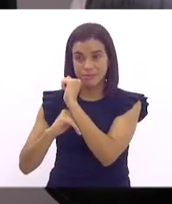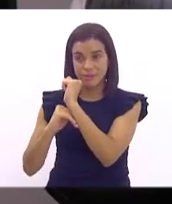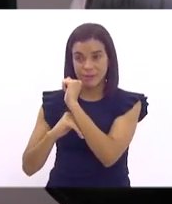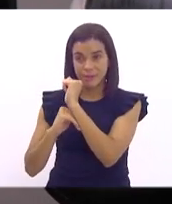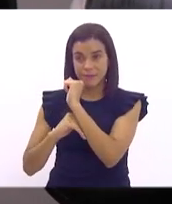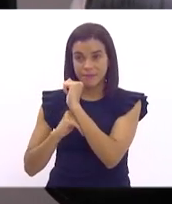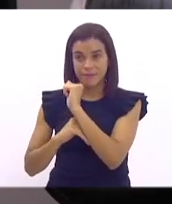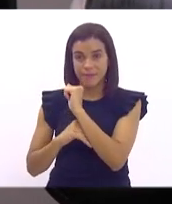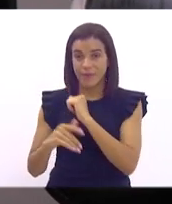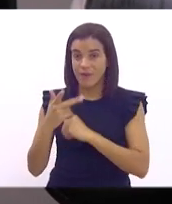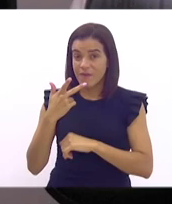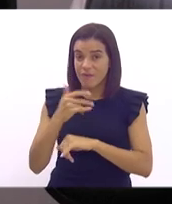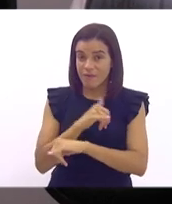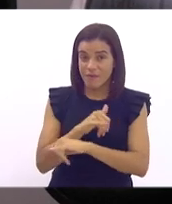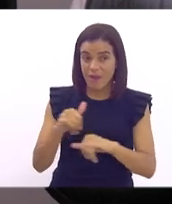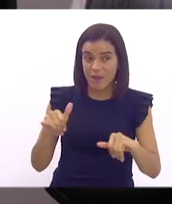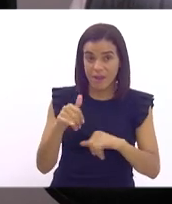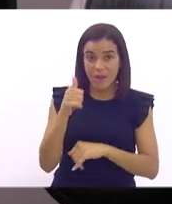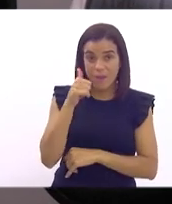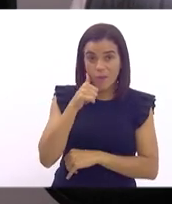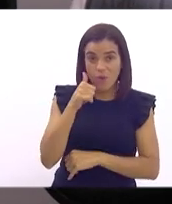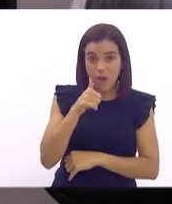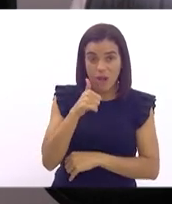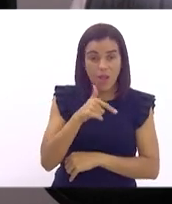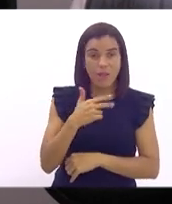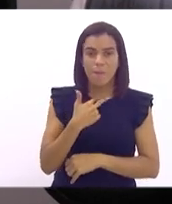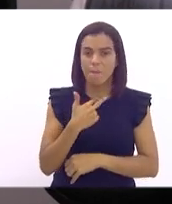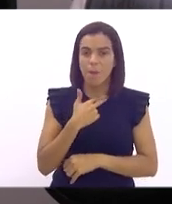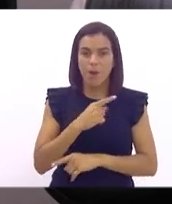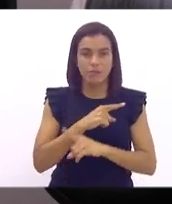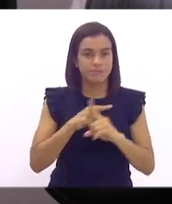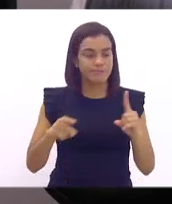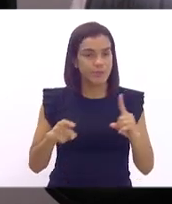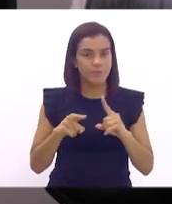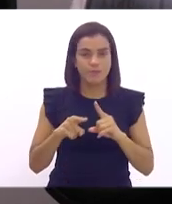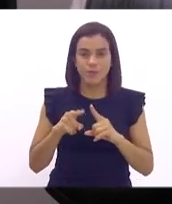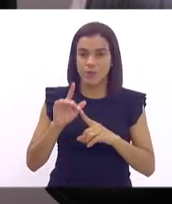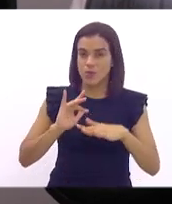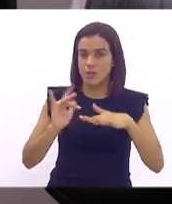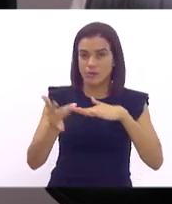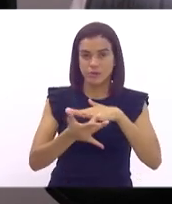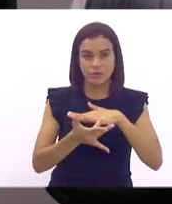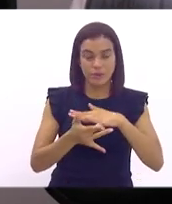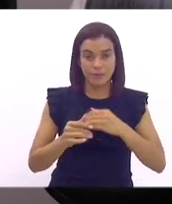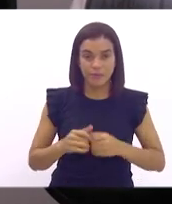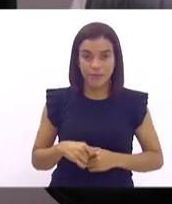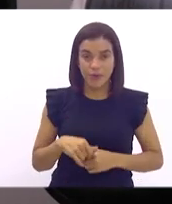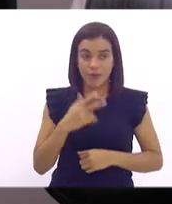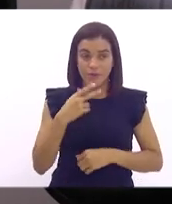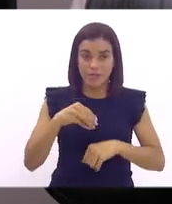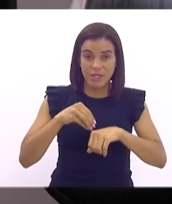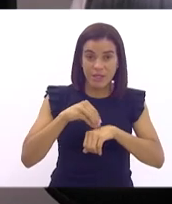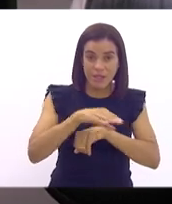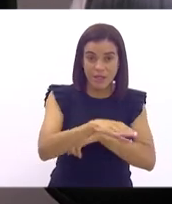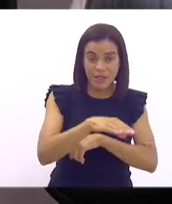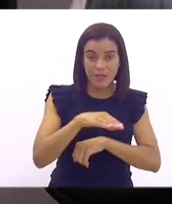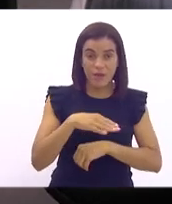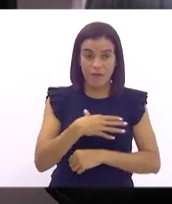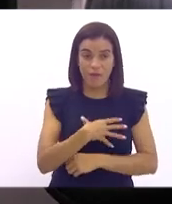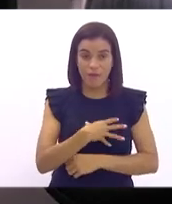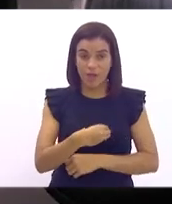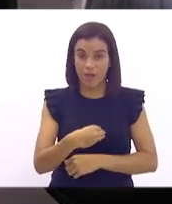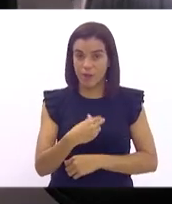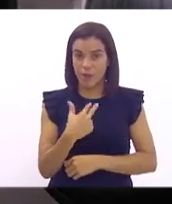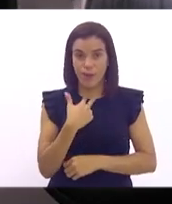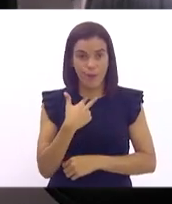comenta que ela não acessará as redes sociais, quando você comenta que os filhos